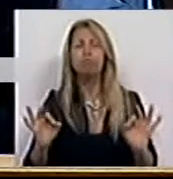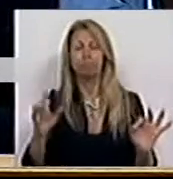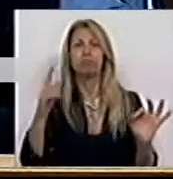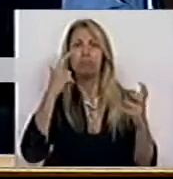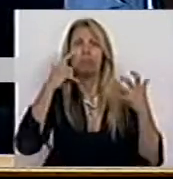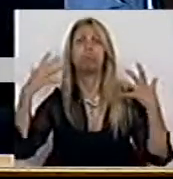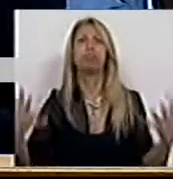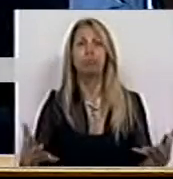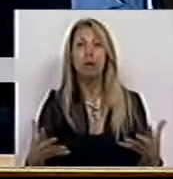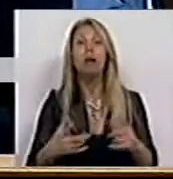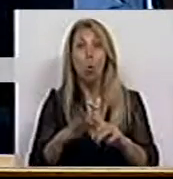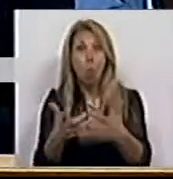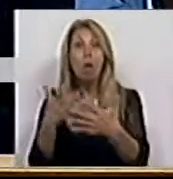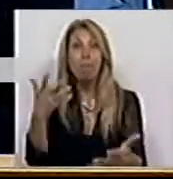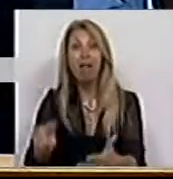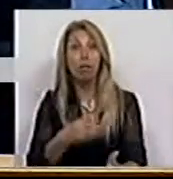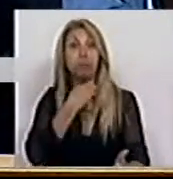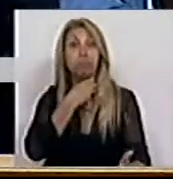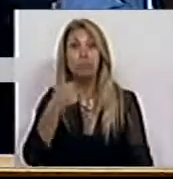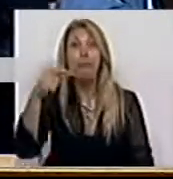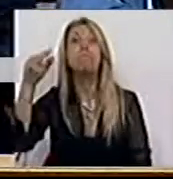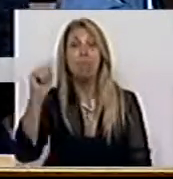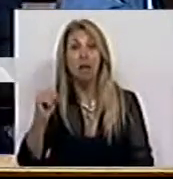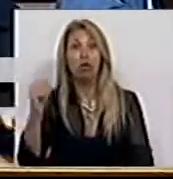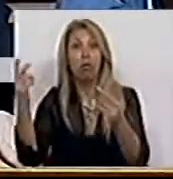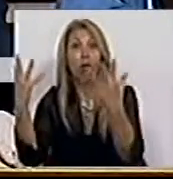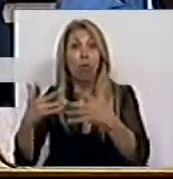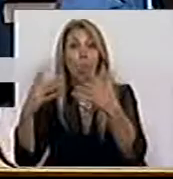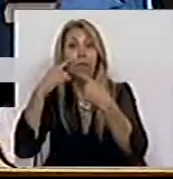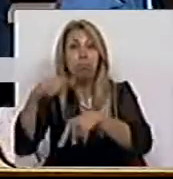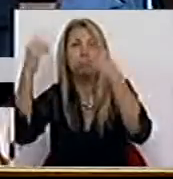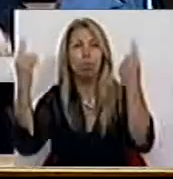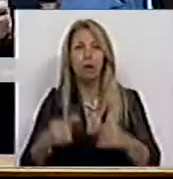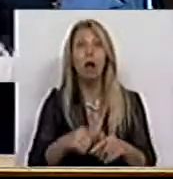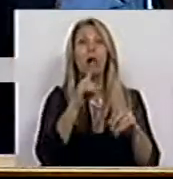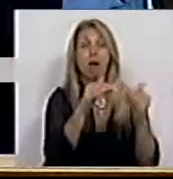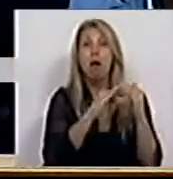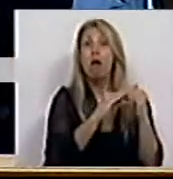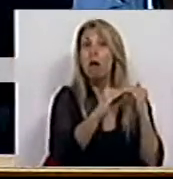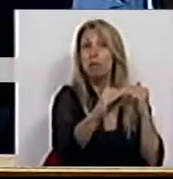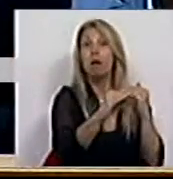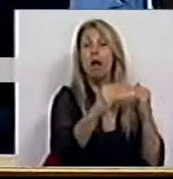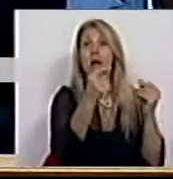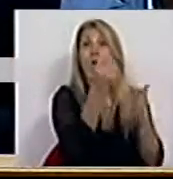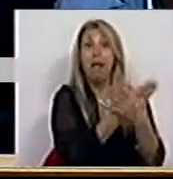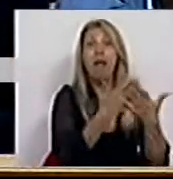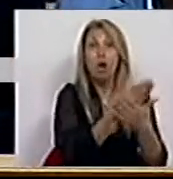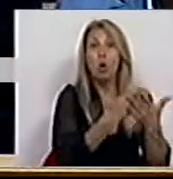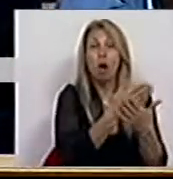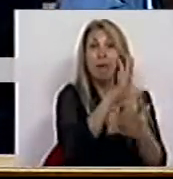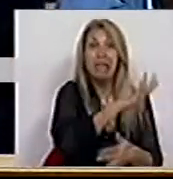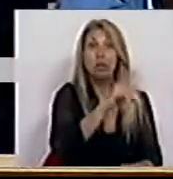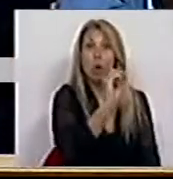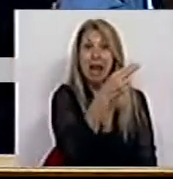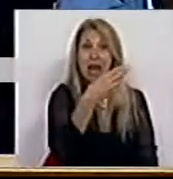da falência do BES nas contas públicas. Ignora a estagnação económica na zona euro e principalmente na Alemanha.